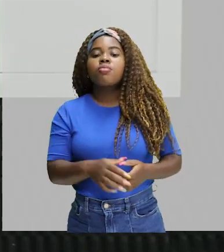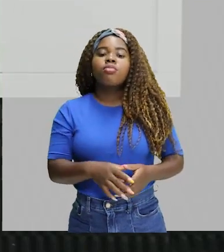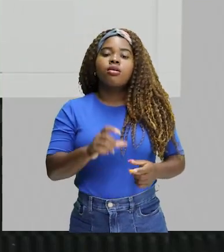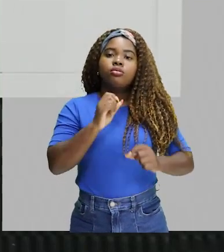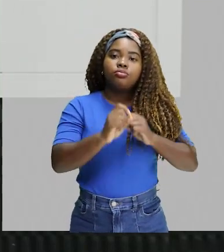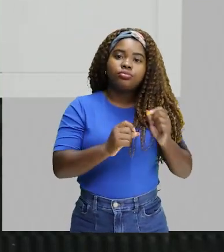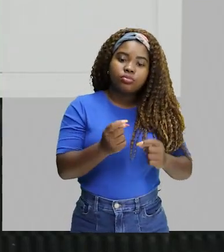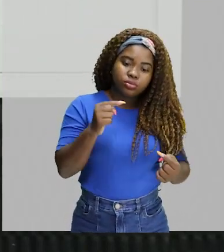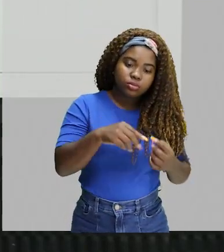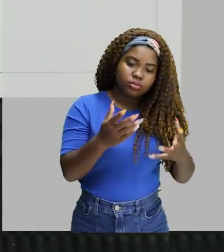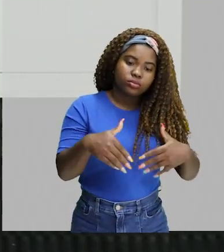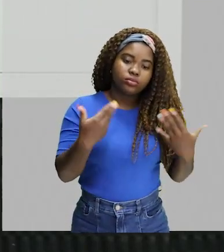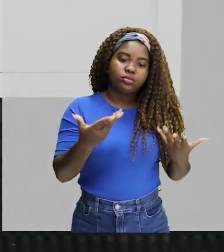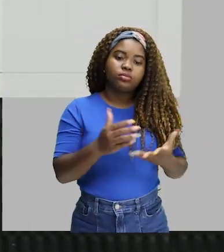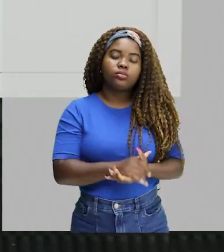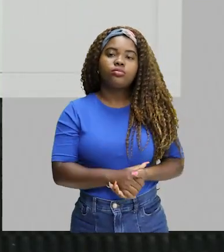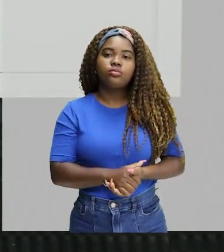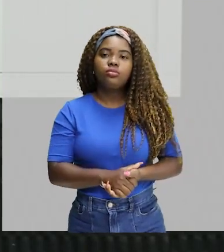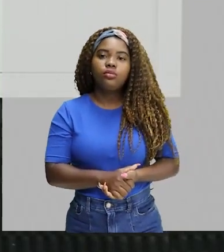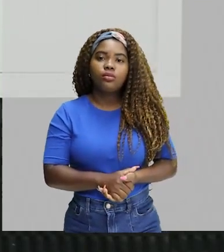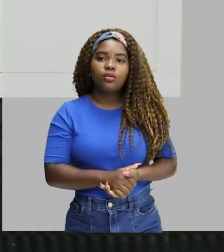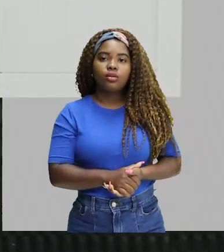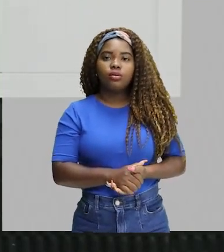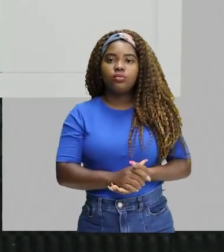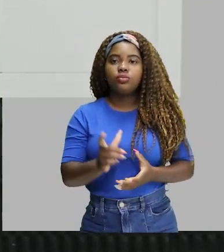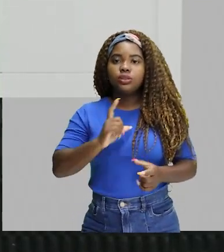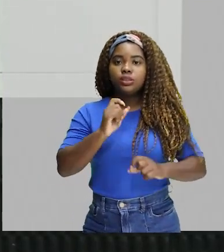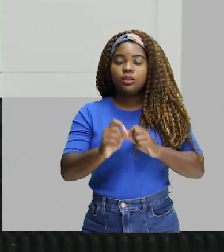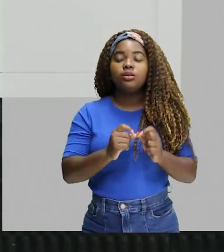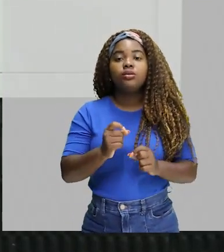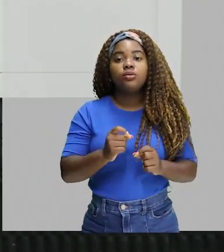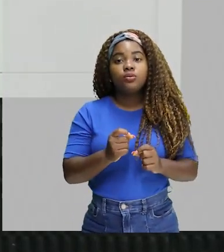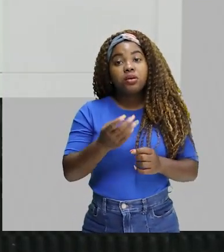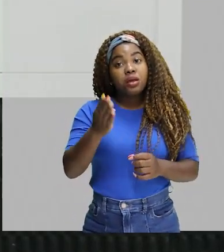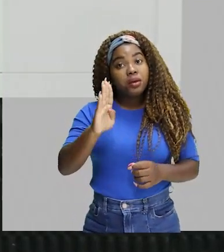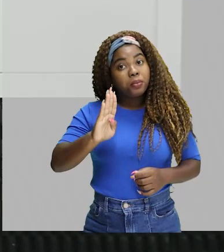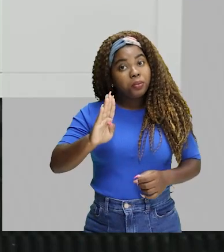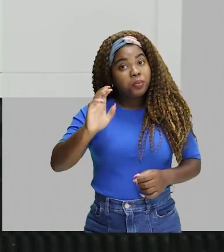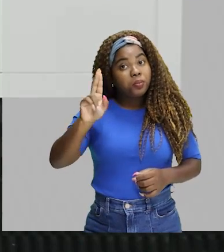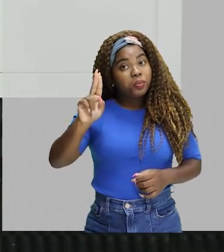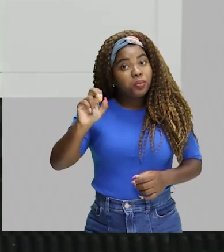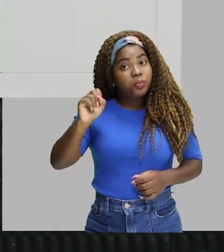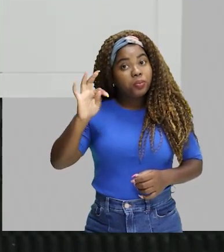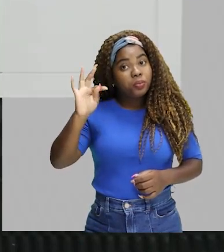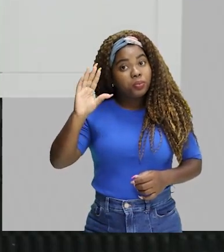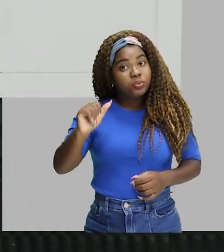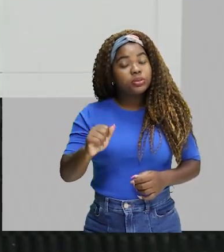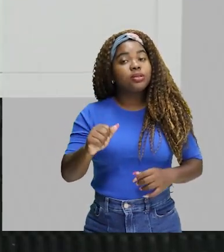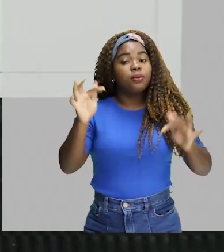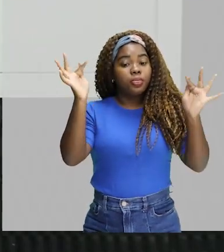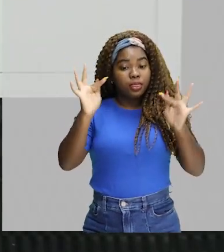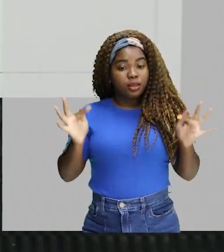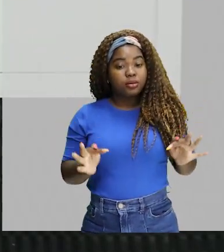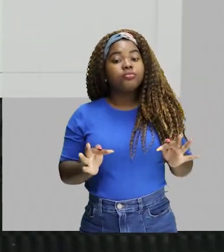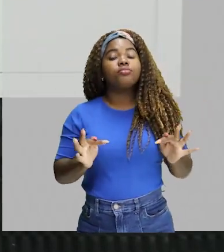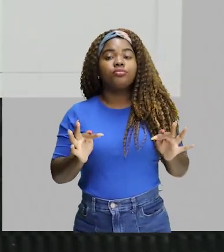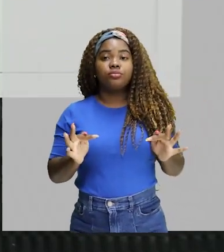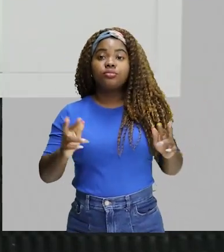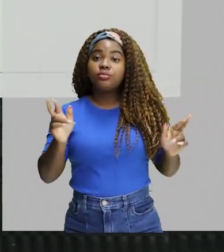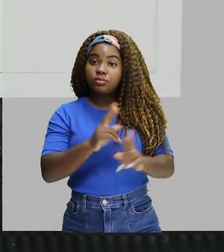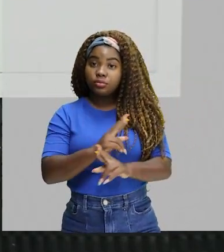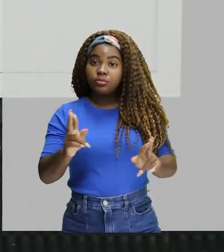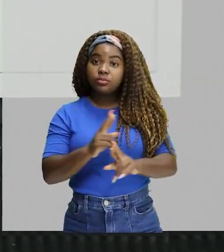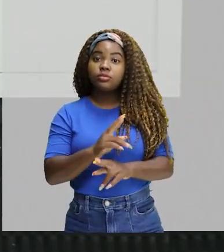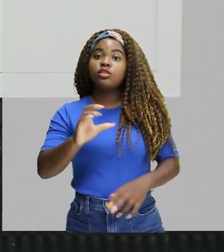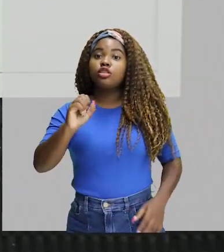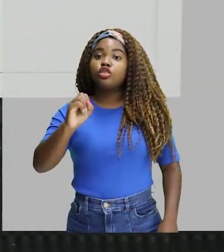e busca. Aí nós temos uma palavra importante, a palavra busca. Vamos já precisar dela, porque a felicidade tem a ver com ela, em Sócrates.